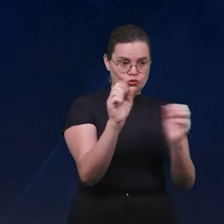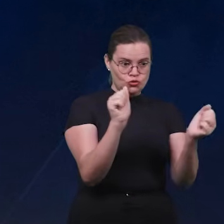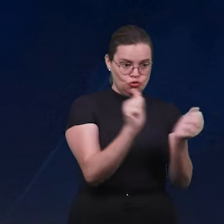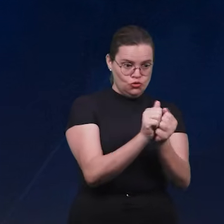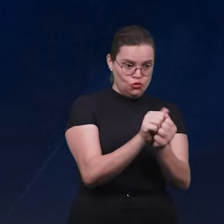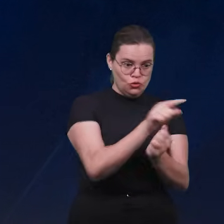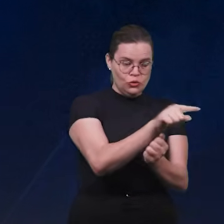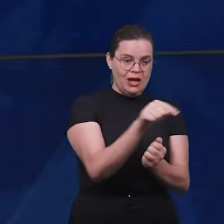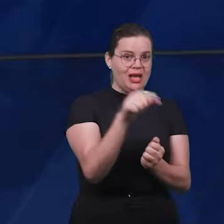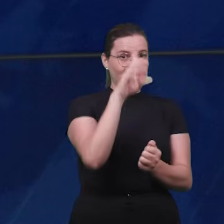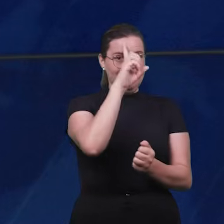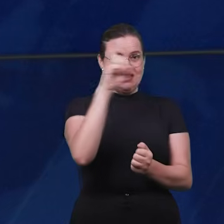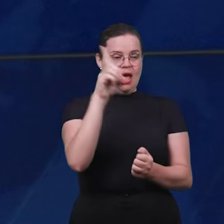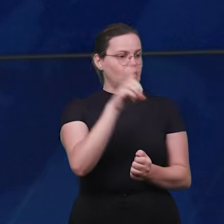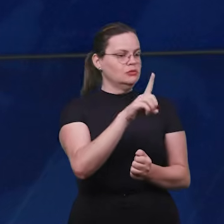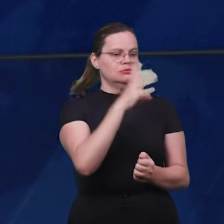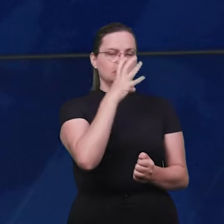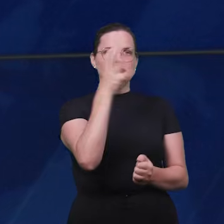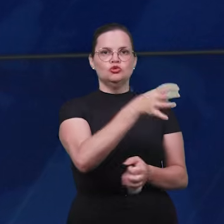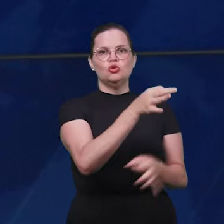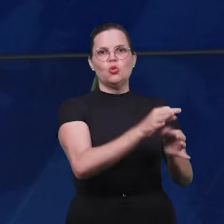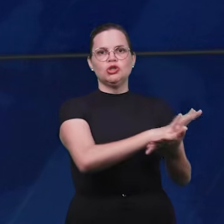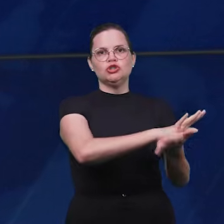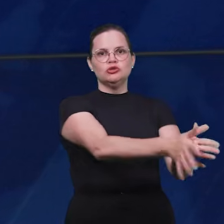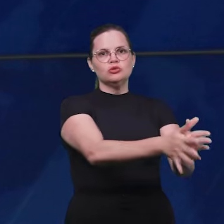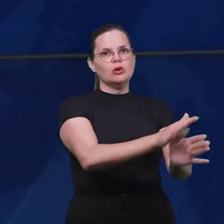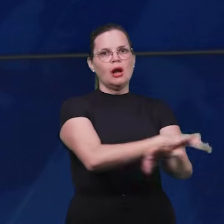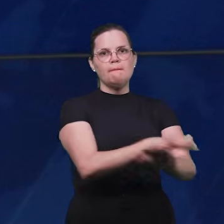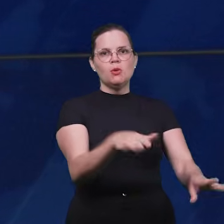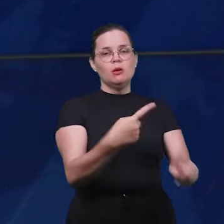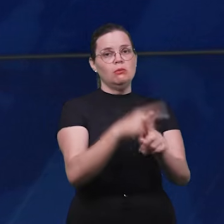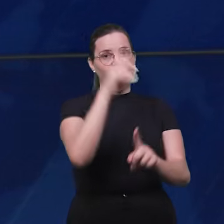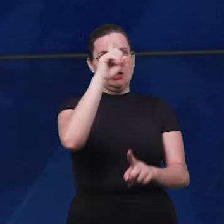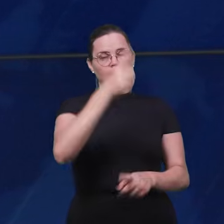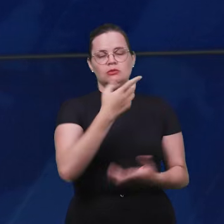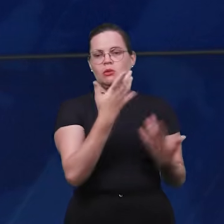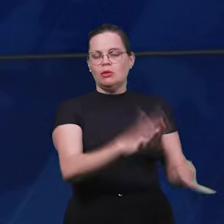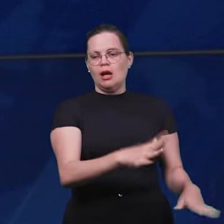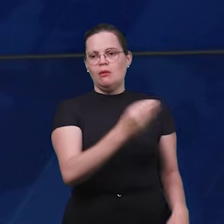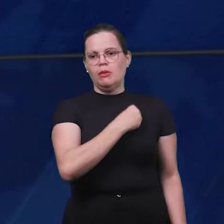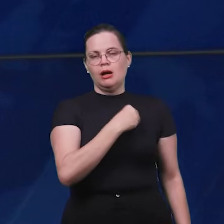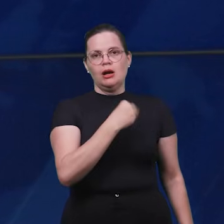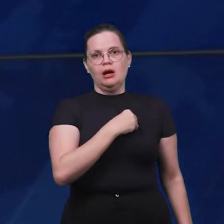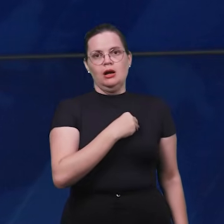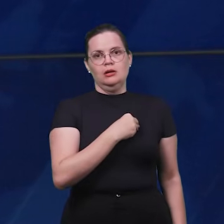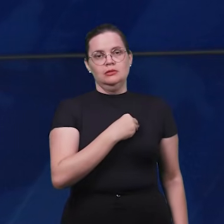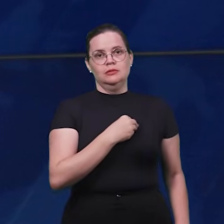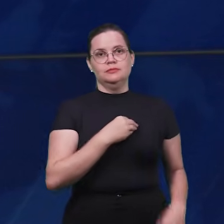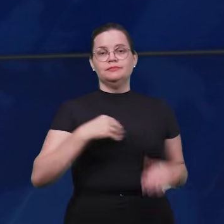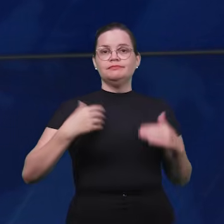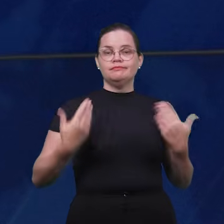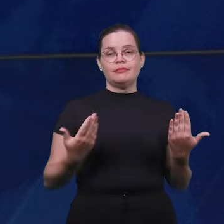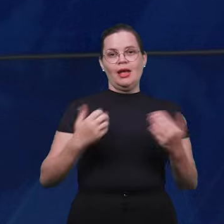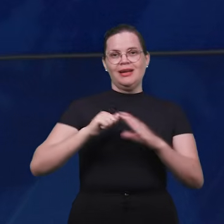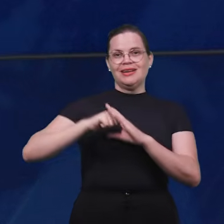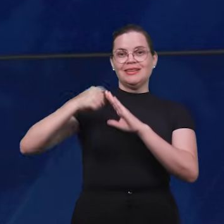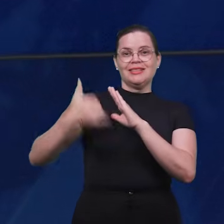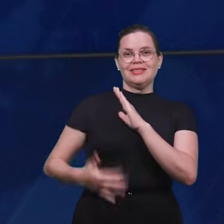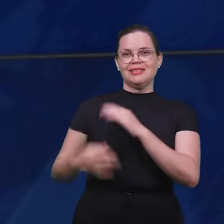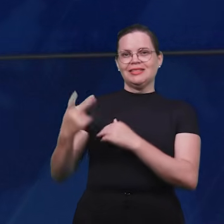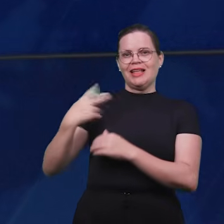deserto. Esta é uma maravilha, a maior maravilha do caráter de